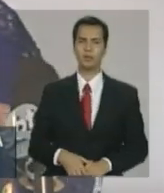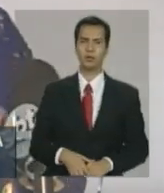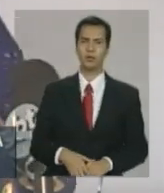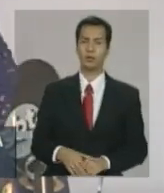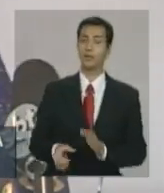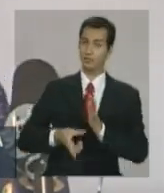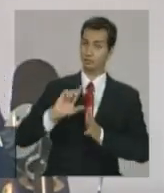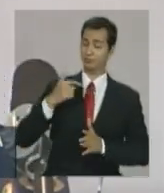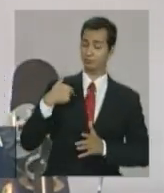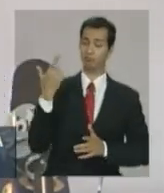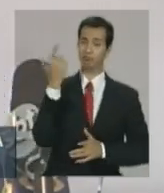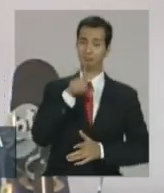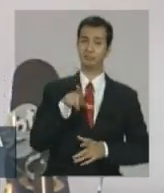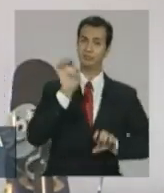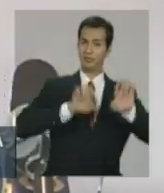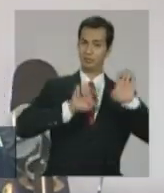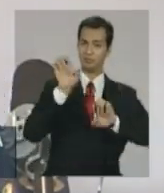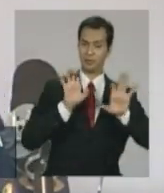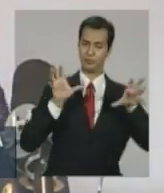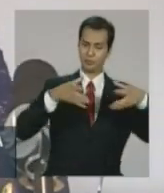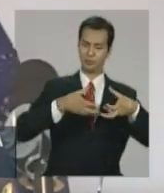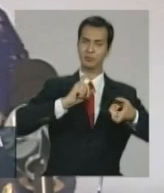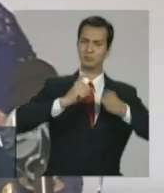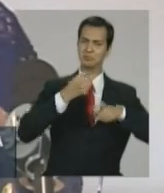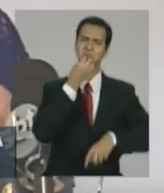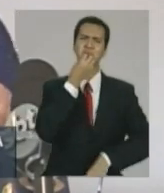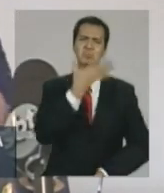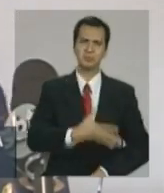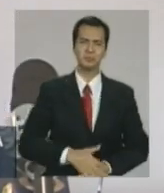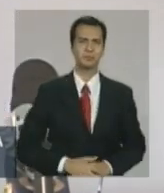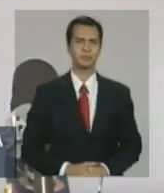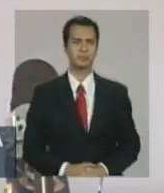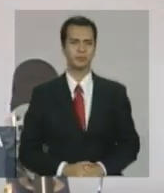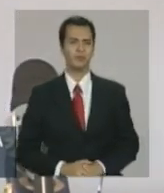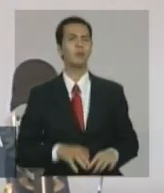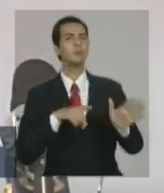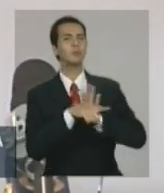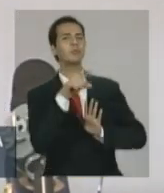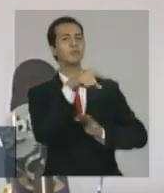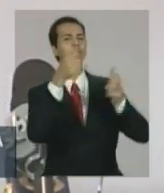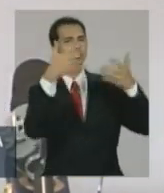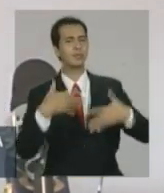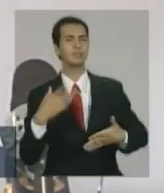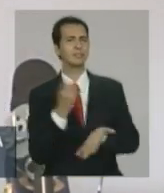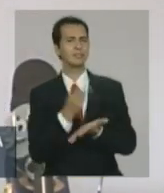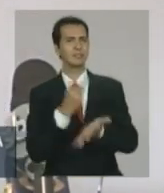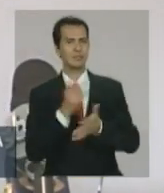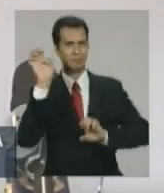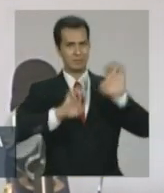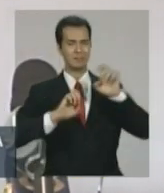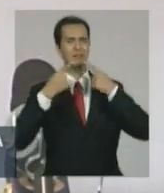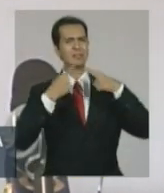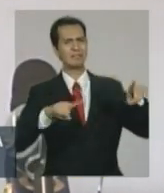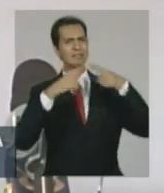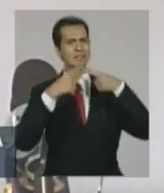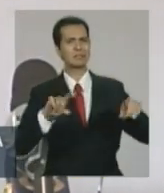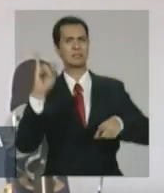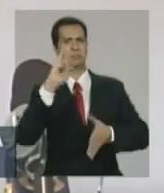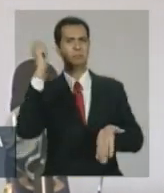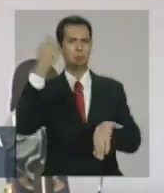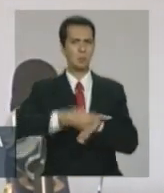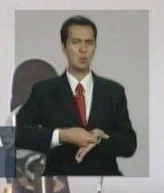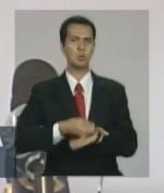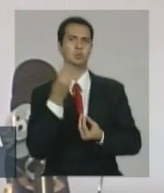Eles reclamaram muito do sistema tributário, falam que precisa mais só essas desonerações. Eu também reclamo muito do sistema tributário. A senhora pretende,